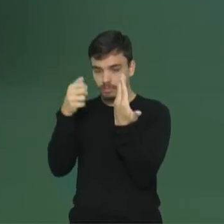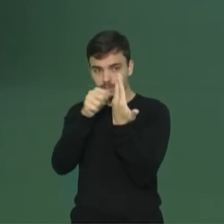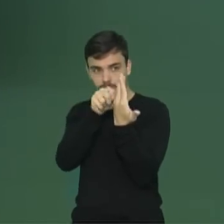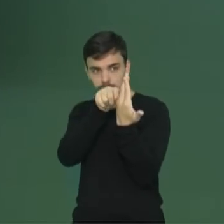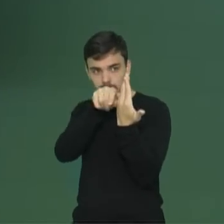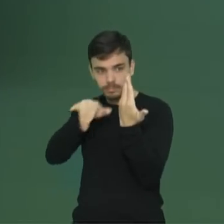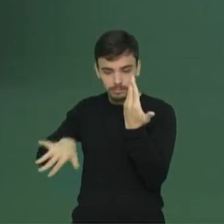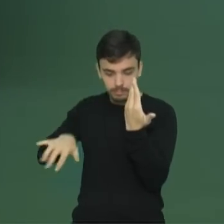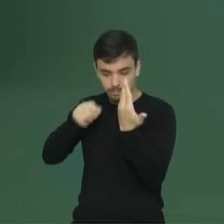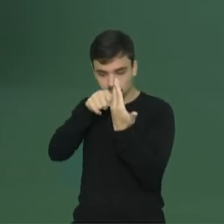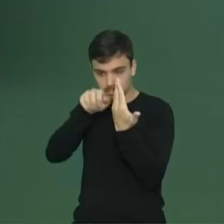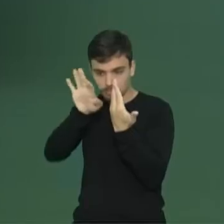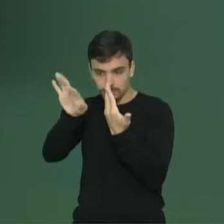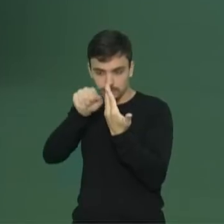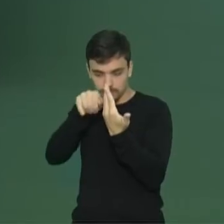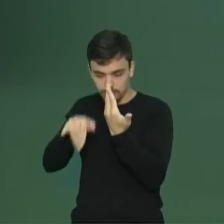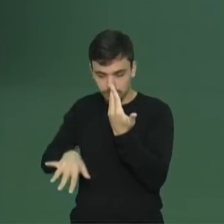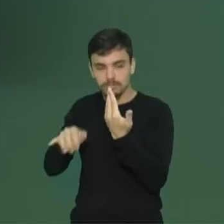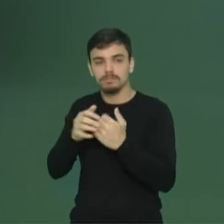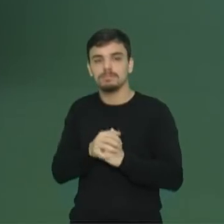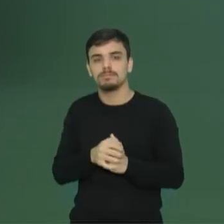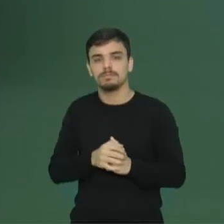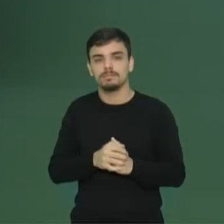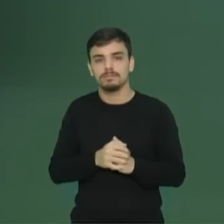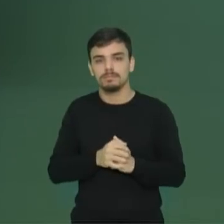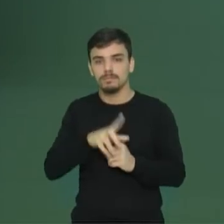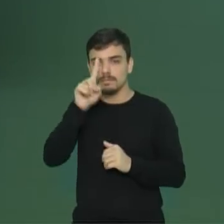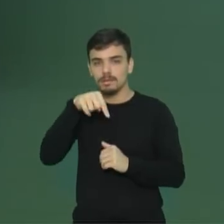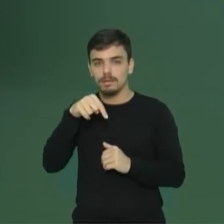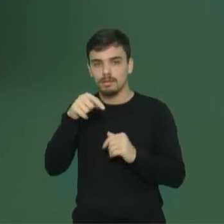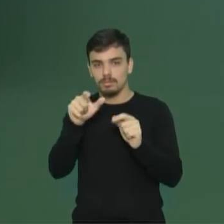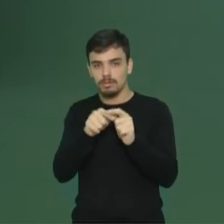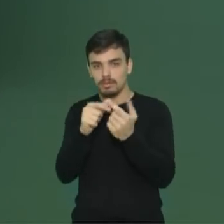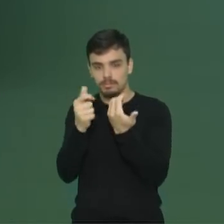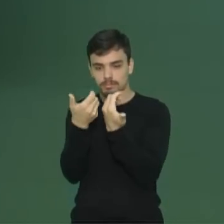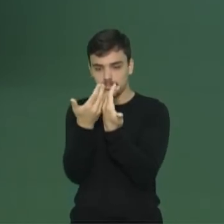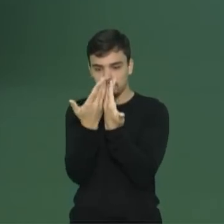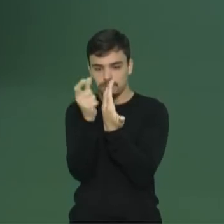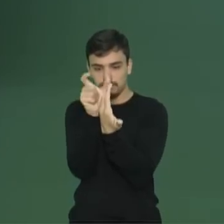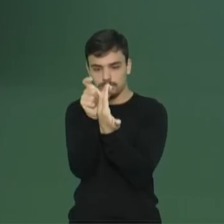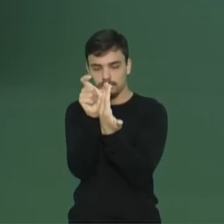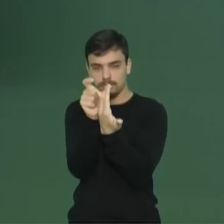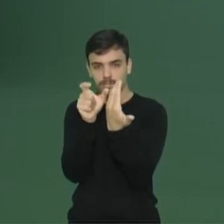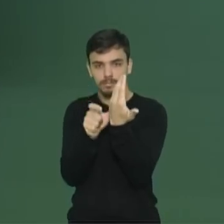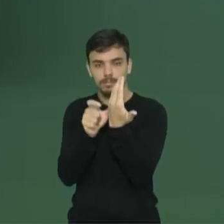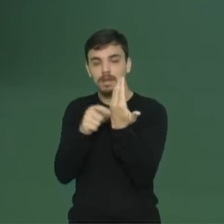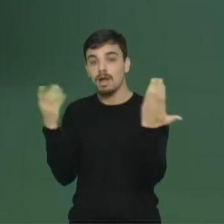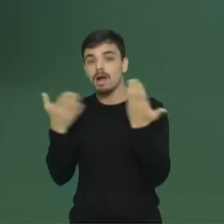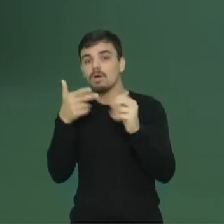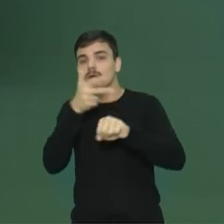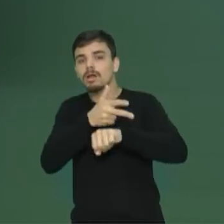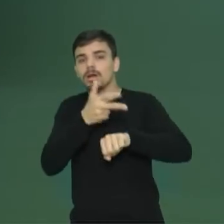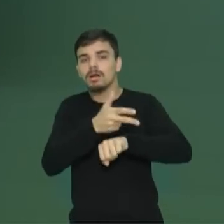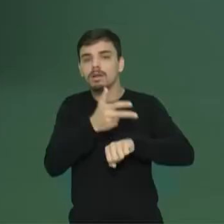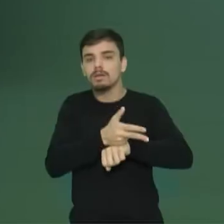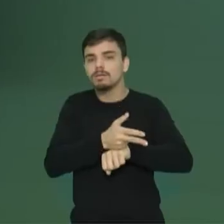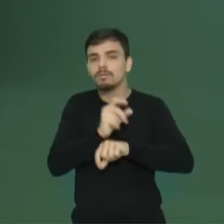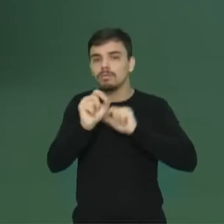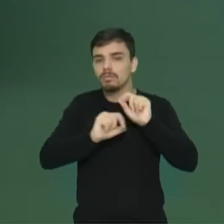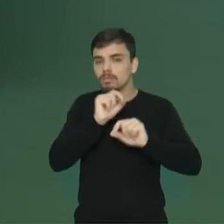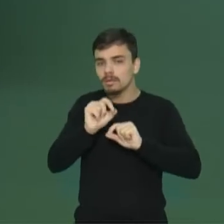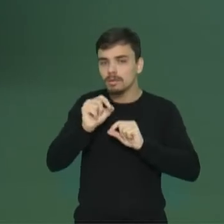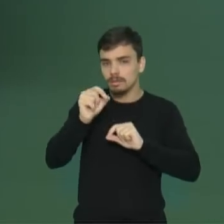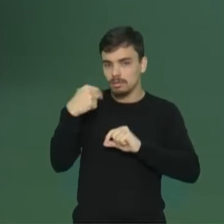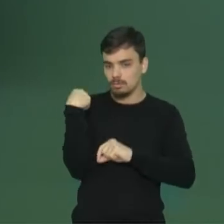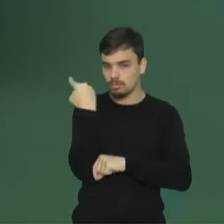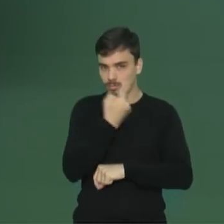entra aqui vem para cá. São lentes de bordas grossas. As câmeras que estão me gravando agora e gravando o